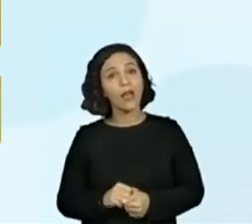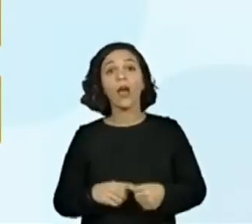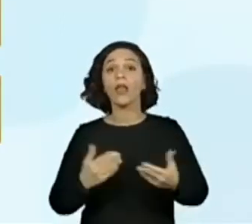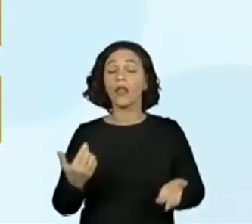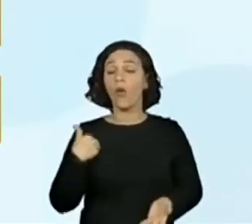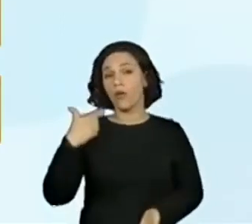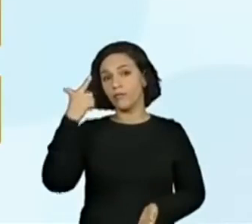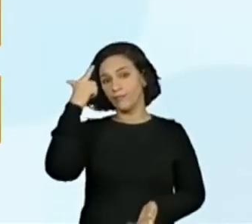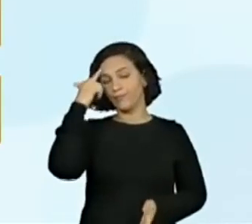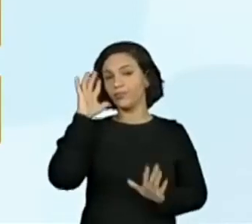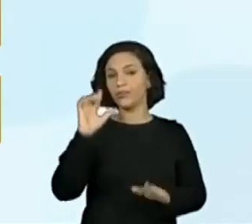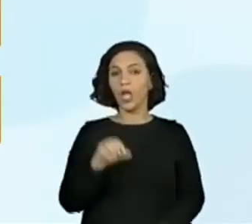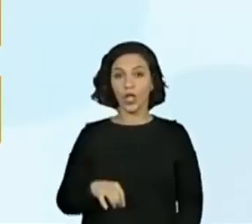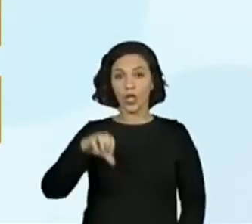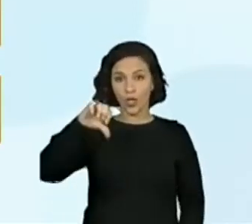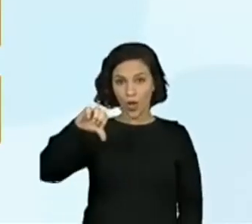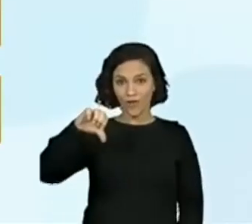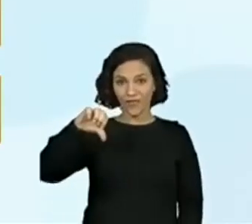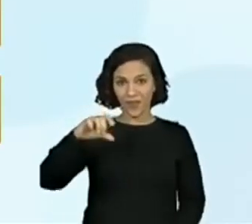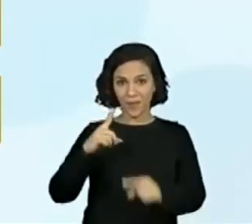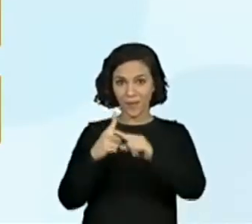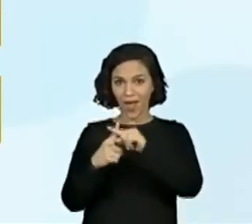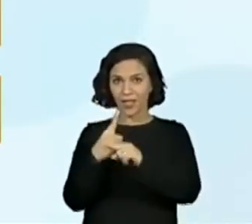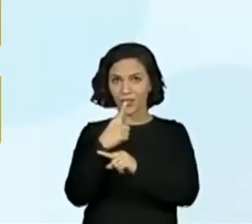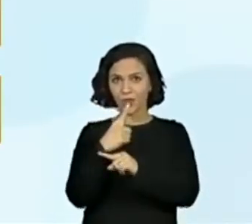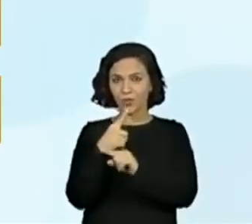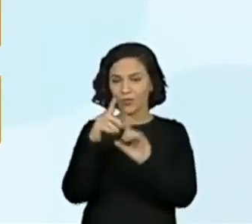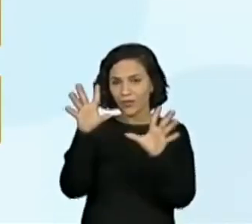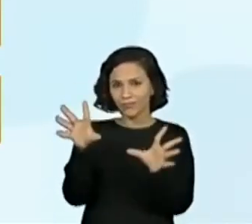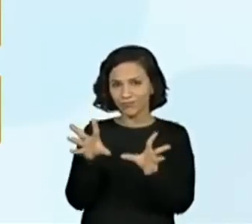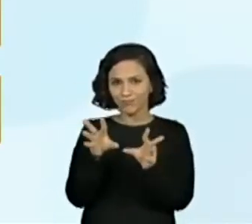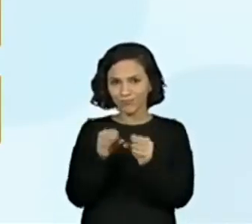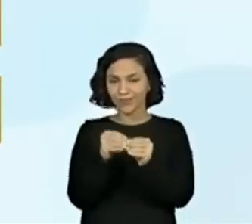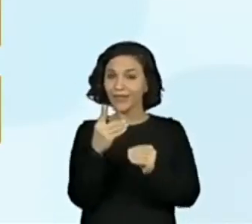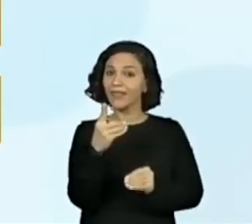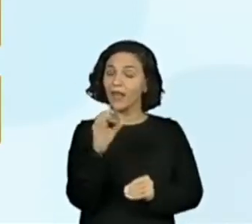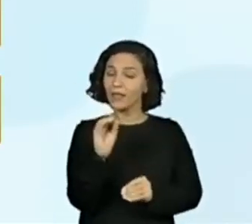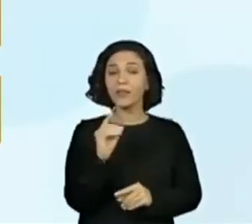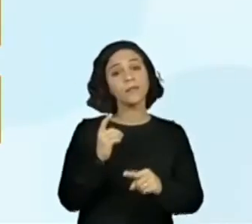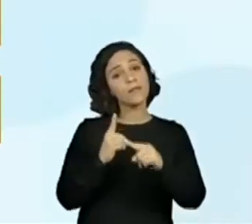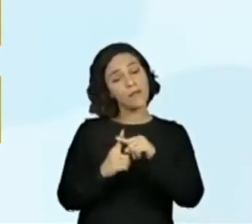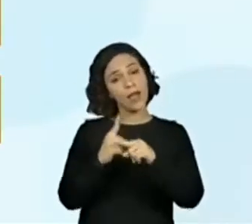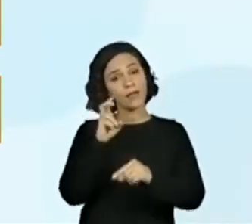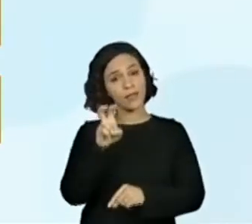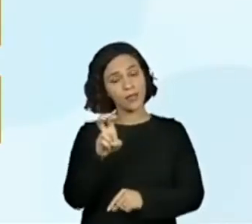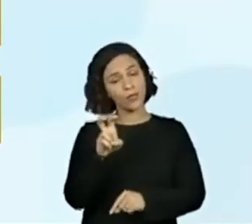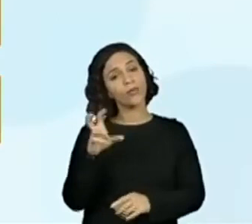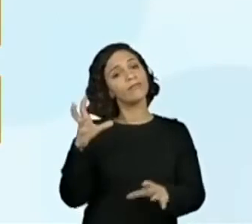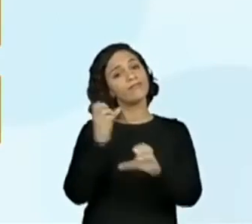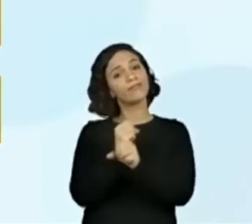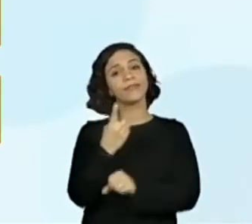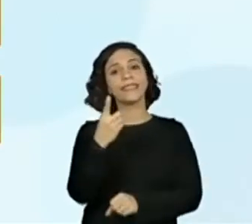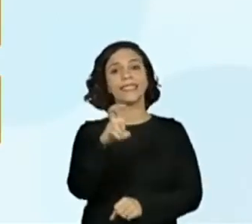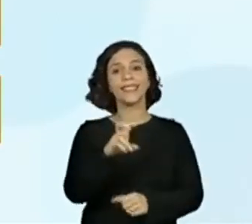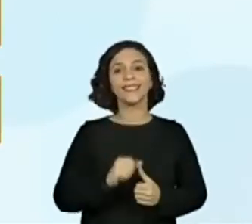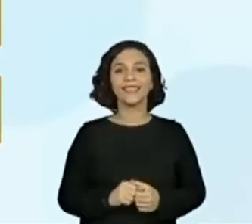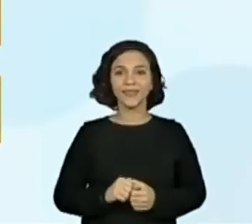eu posso pegar esse 9 mais 1, que é 10, e mais 5, 15. Olha